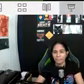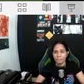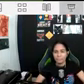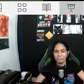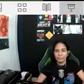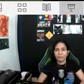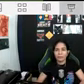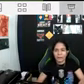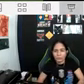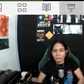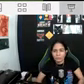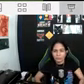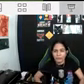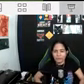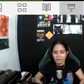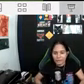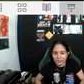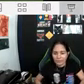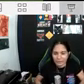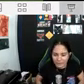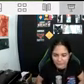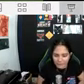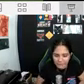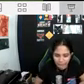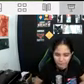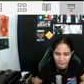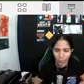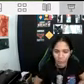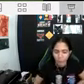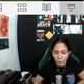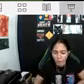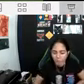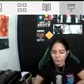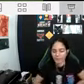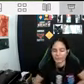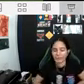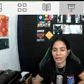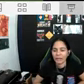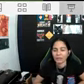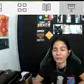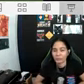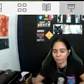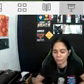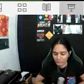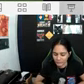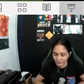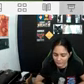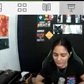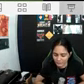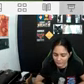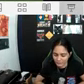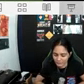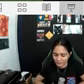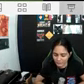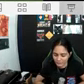Então, primeira pergunta da atividade 3. Como testar sua